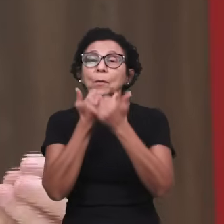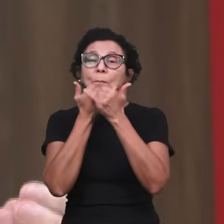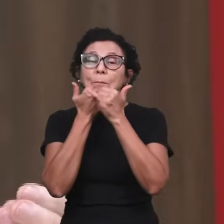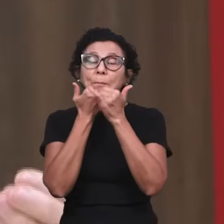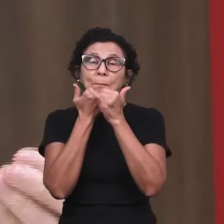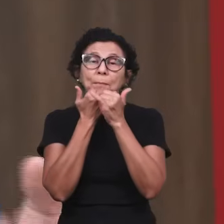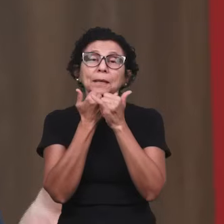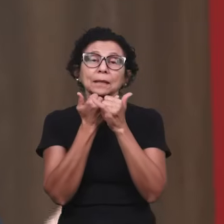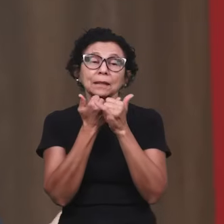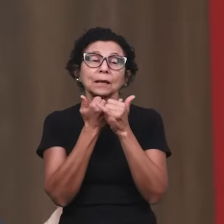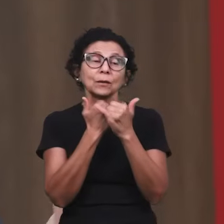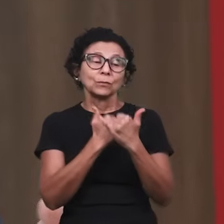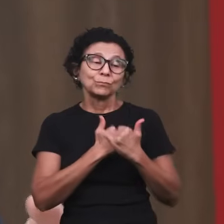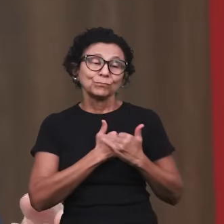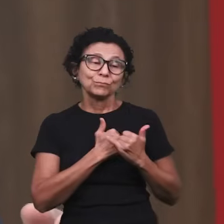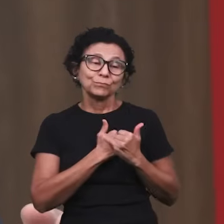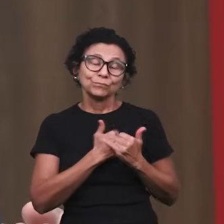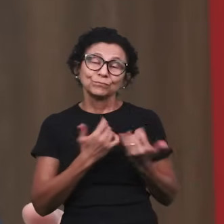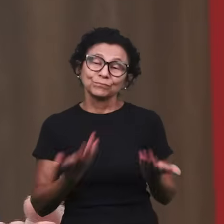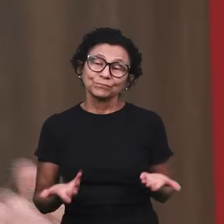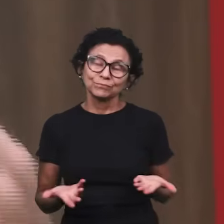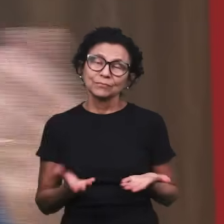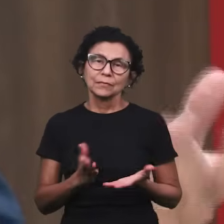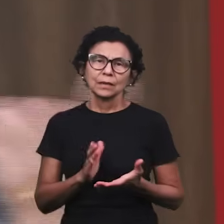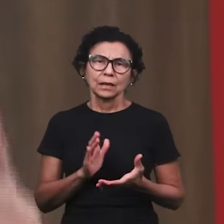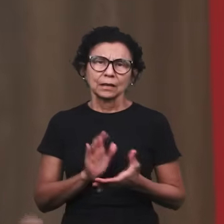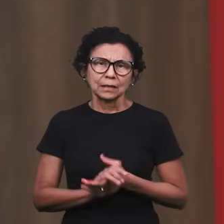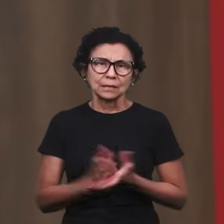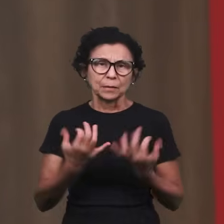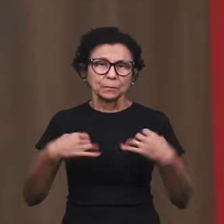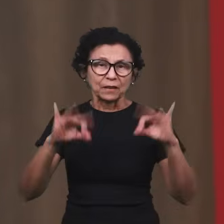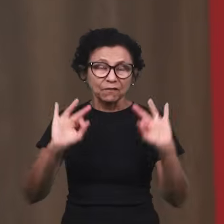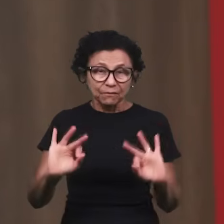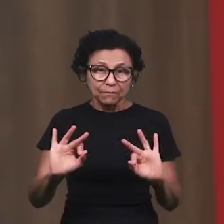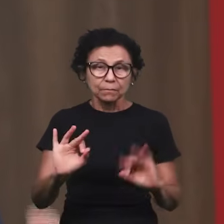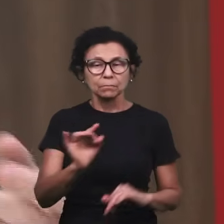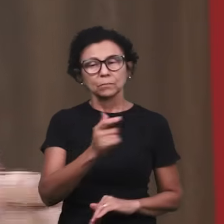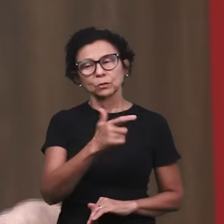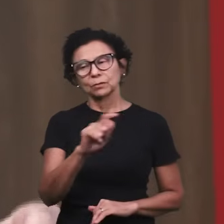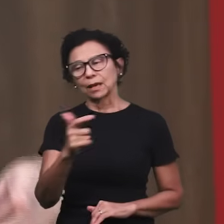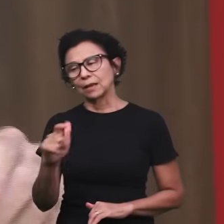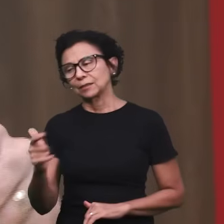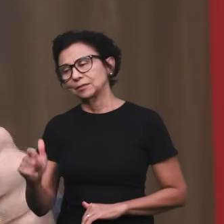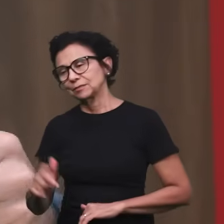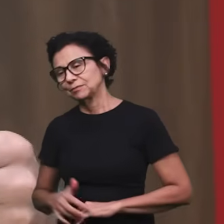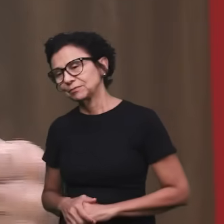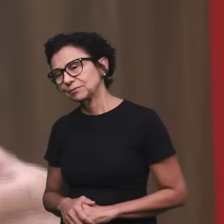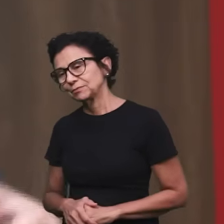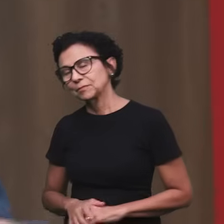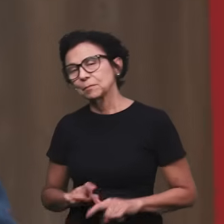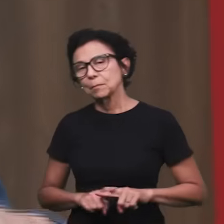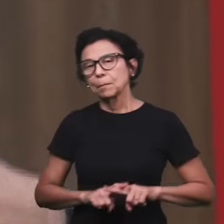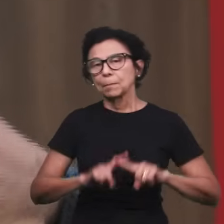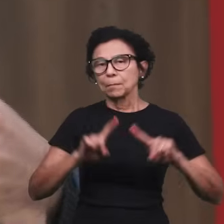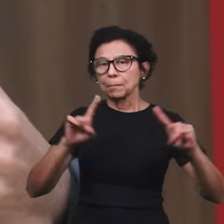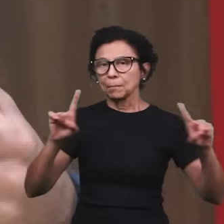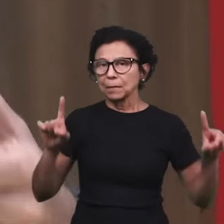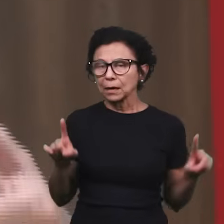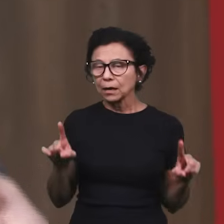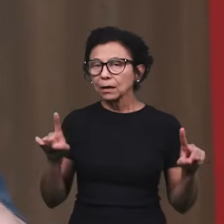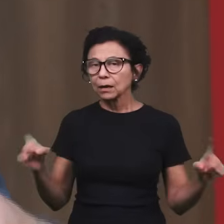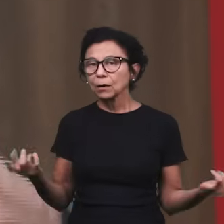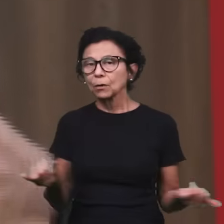existe casamento perfeito, não existe casamento que não tenha erros, mas o perdão é esse combustível